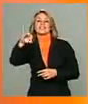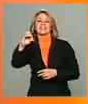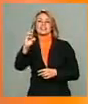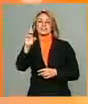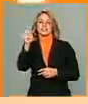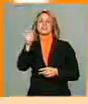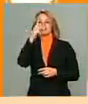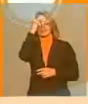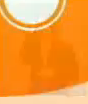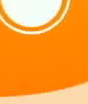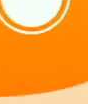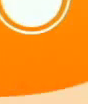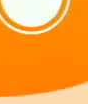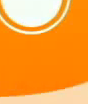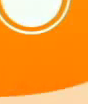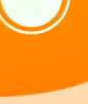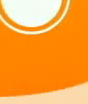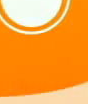do